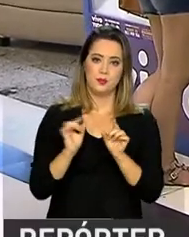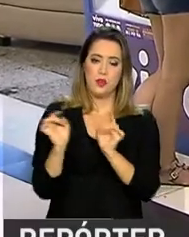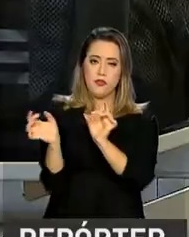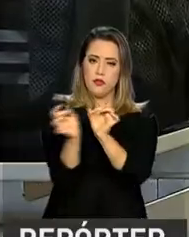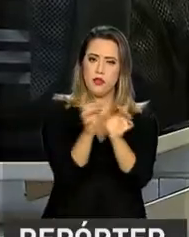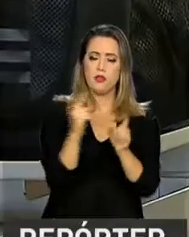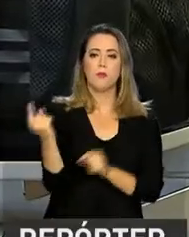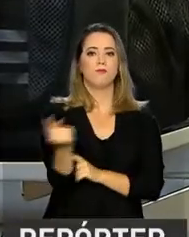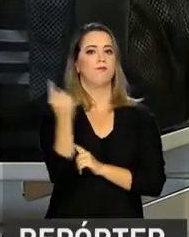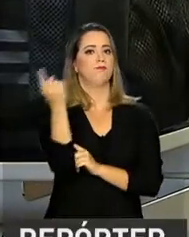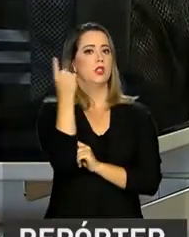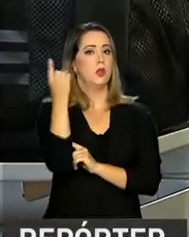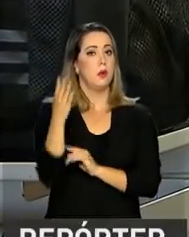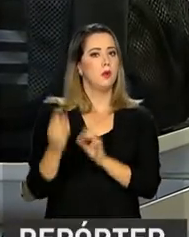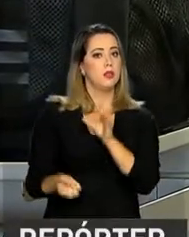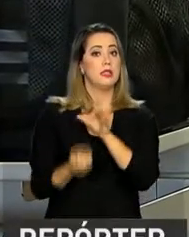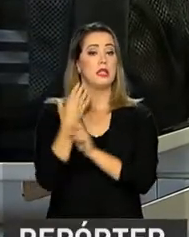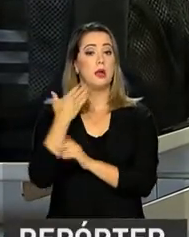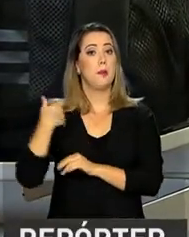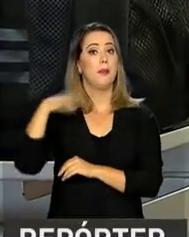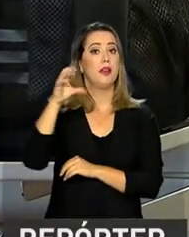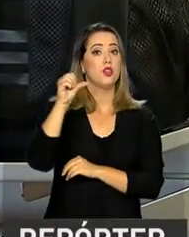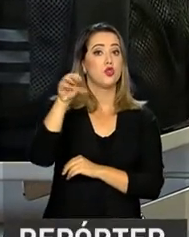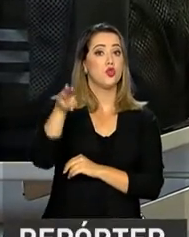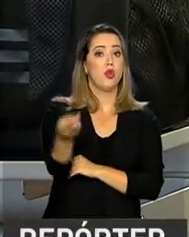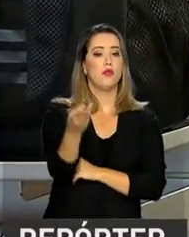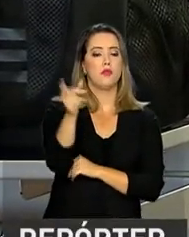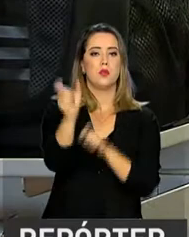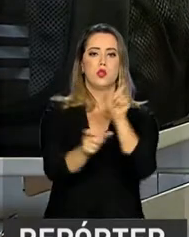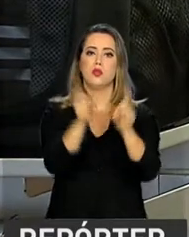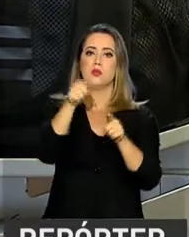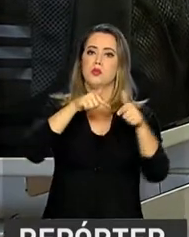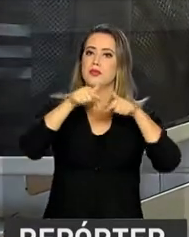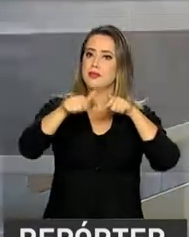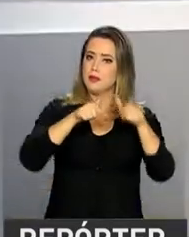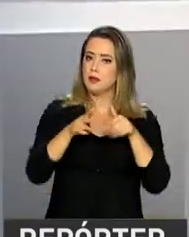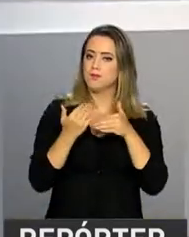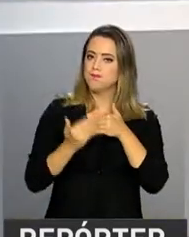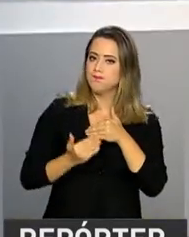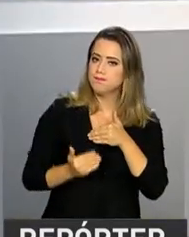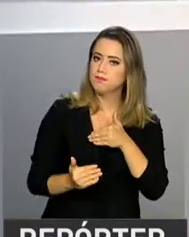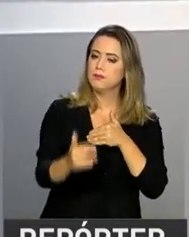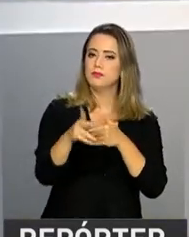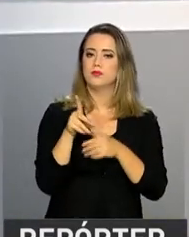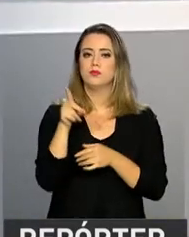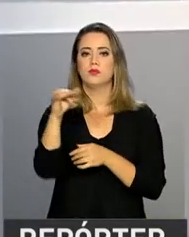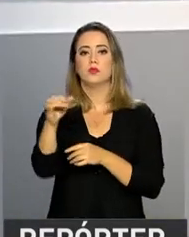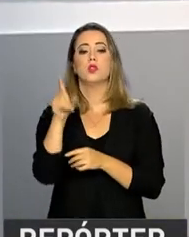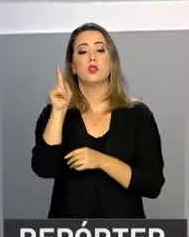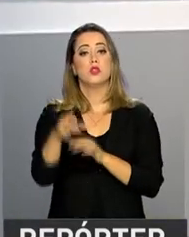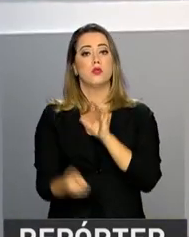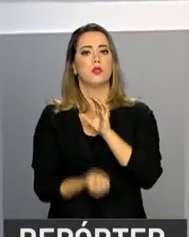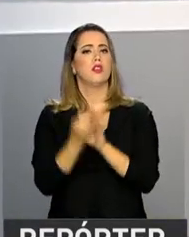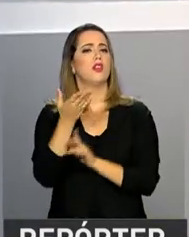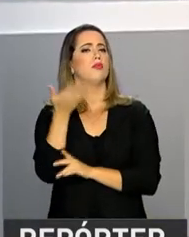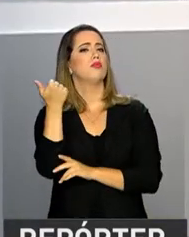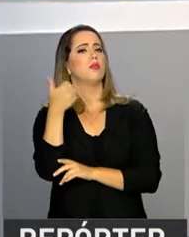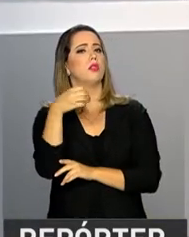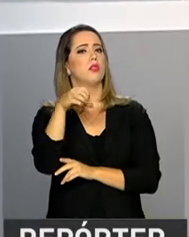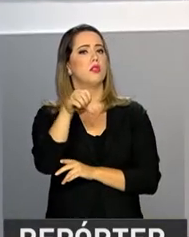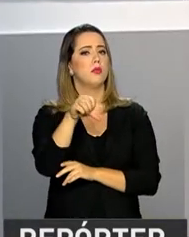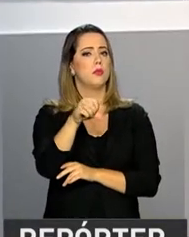comércio sozinho emprega cerca de 9 milhões de trabalhadores o dia do comerciário foi criado na década de